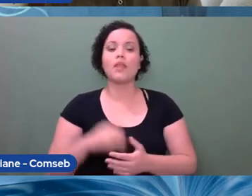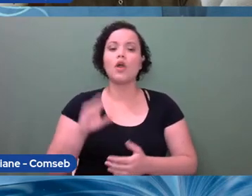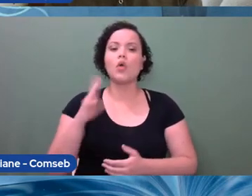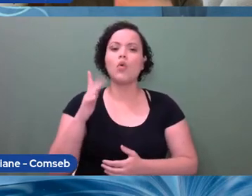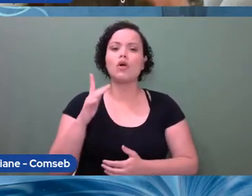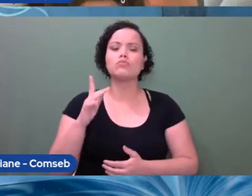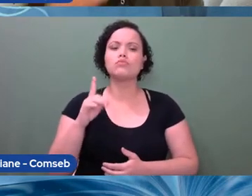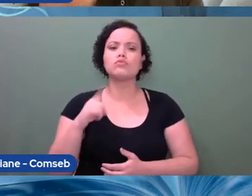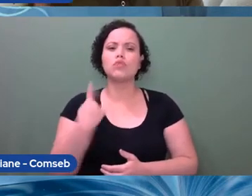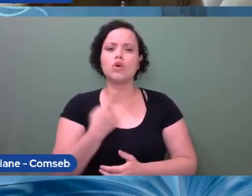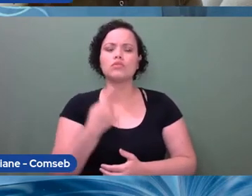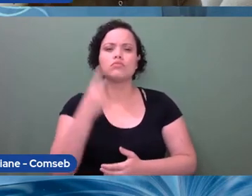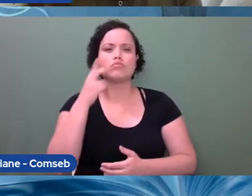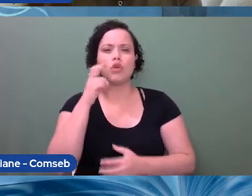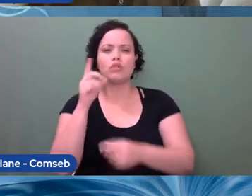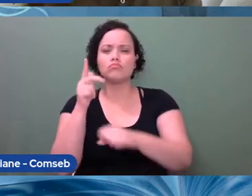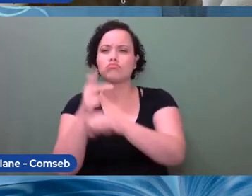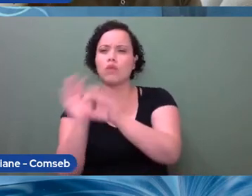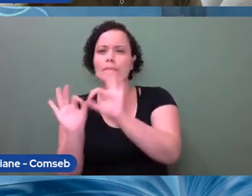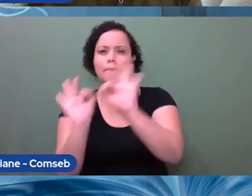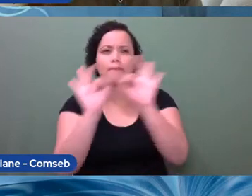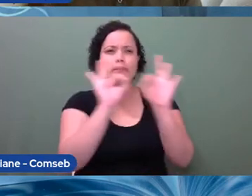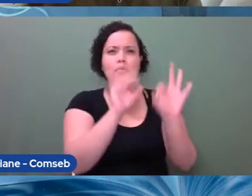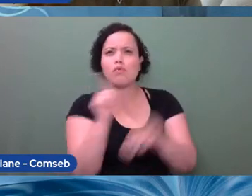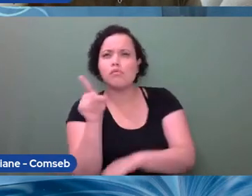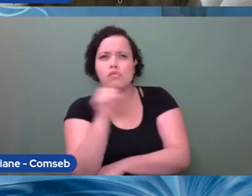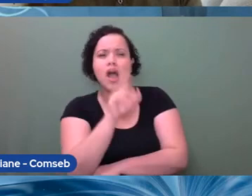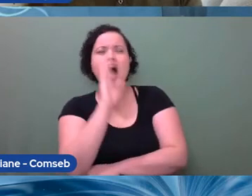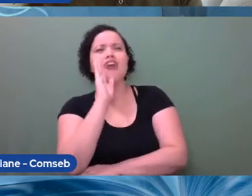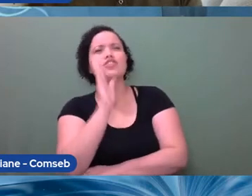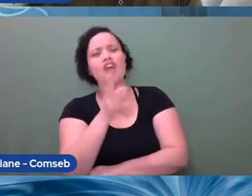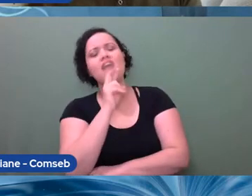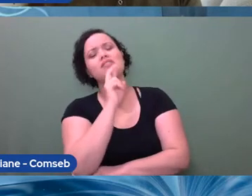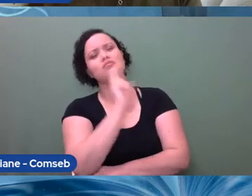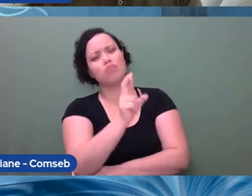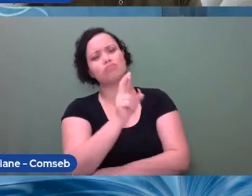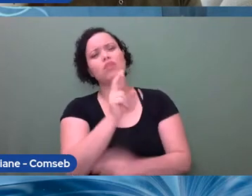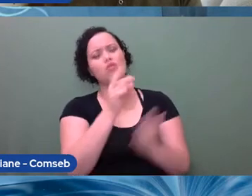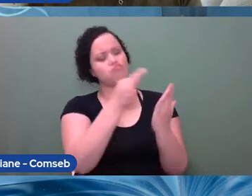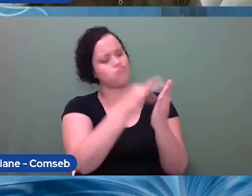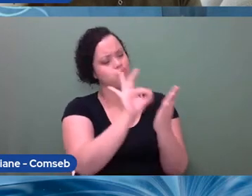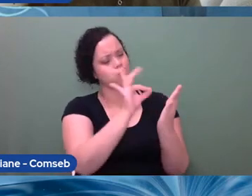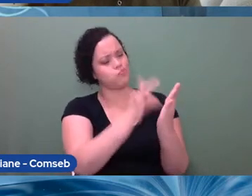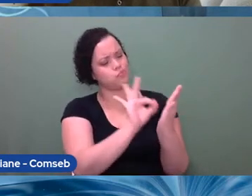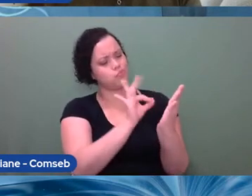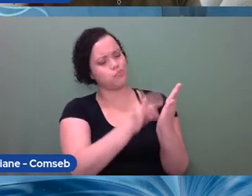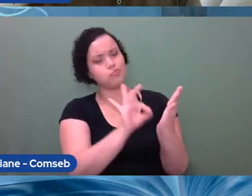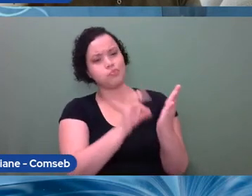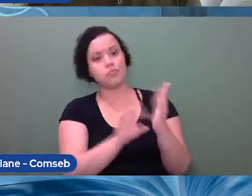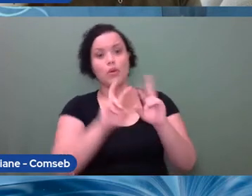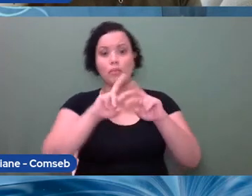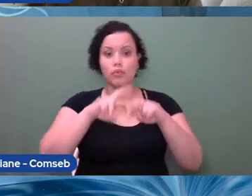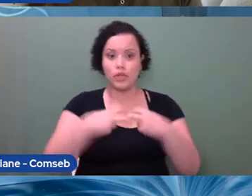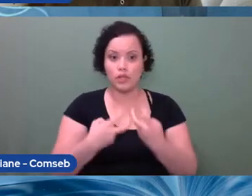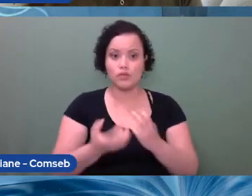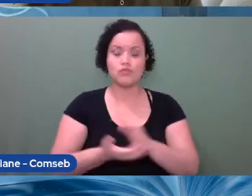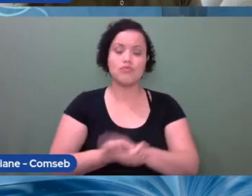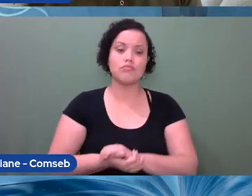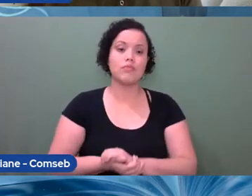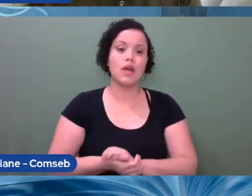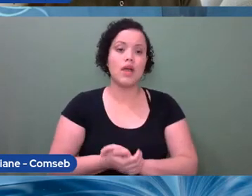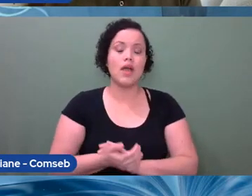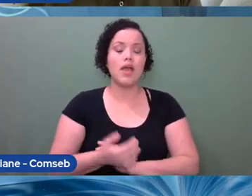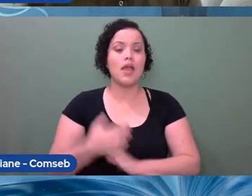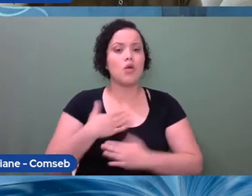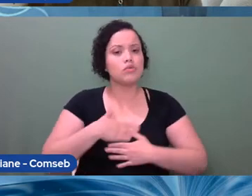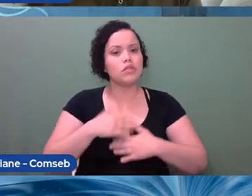fomos examinar para responder, vimos que já estavam respondidas. Então, nós sugerimos que os companheiros que estão nos acompanhando